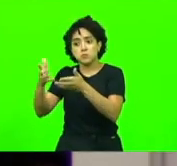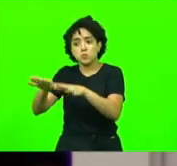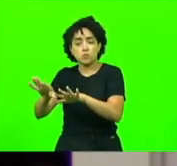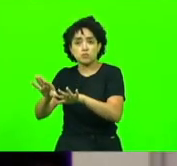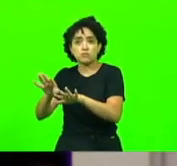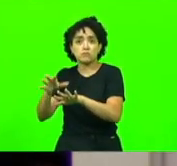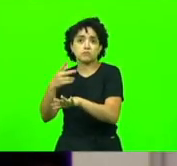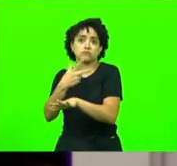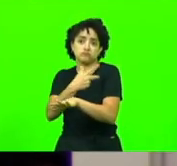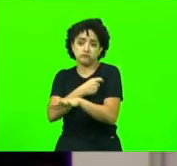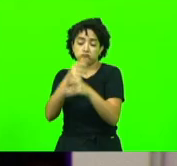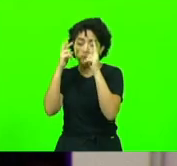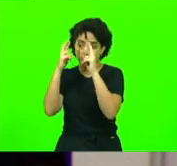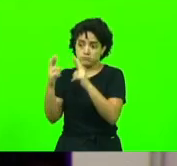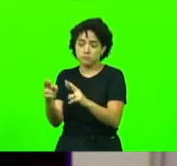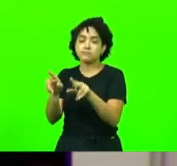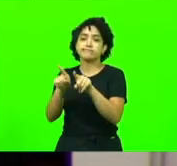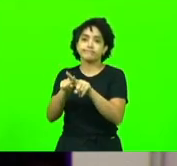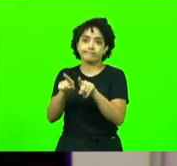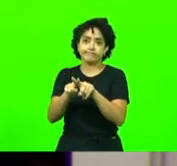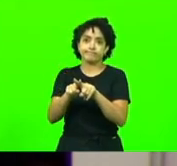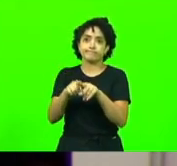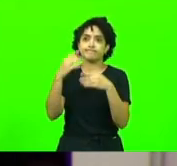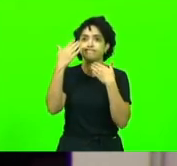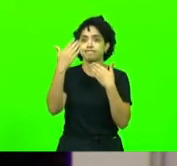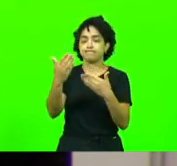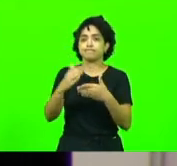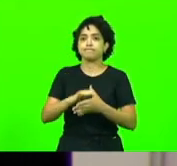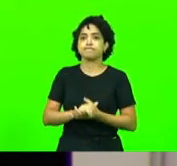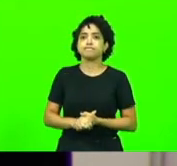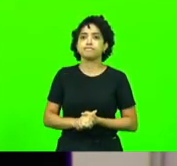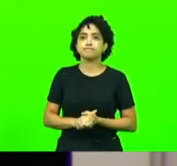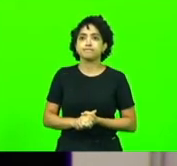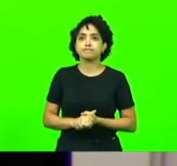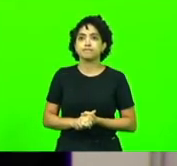vacinar sejam respeitadas também. Obrigado, senhor presidente.